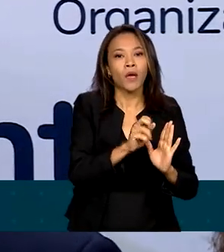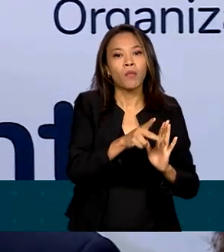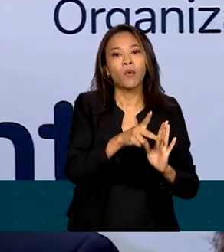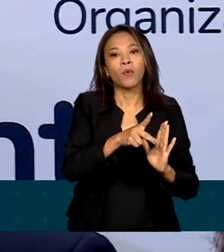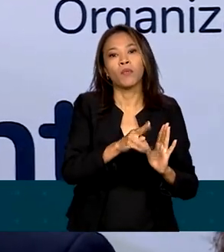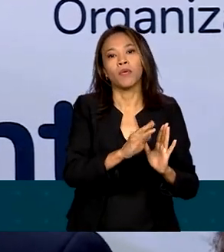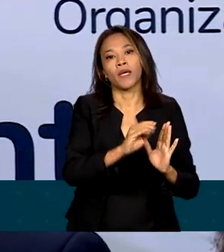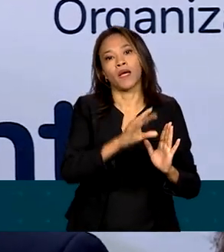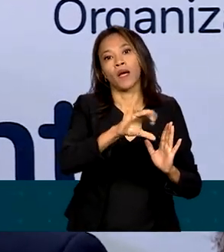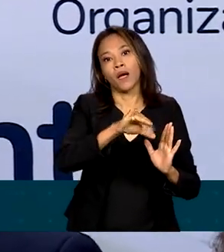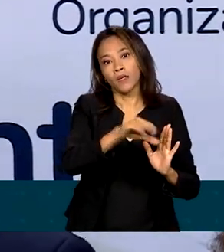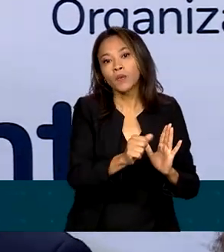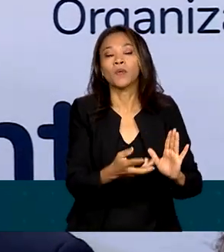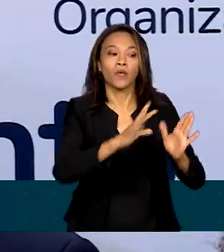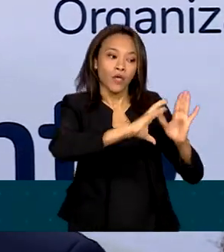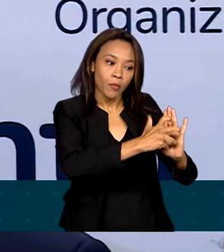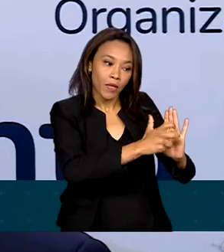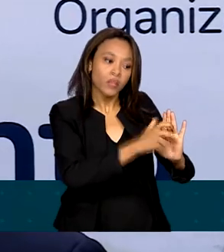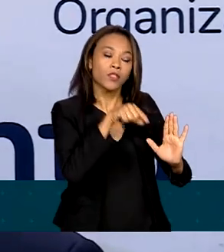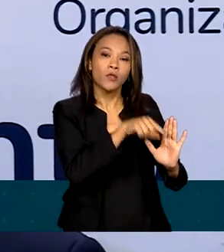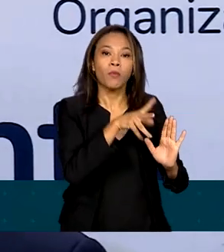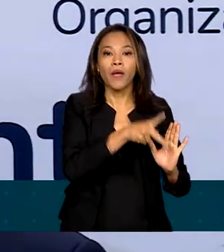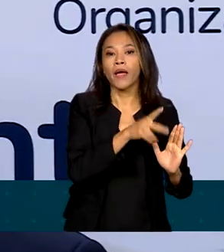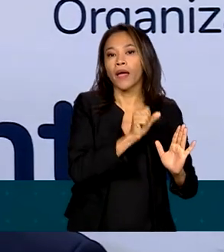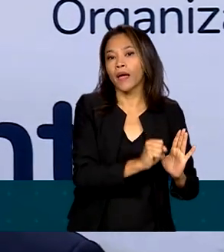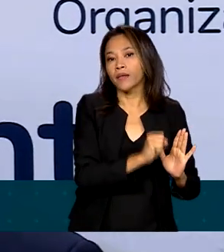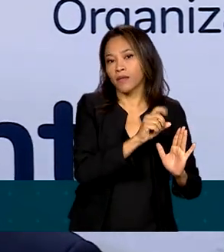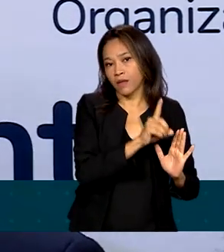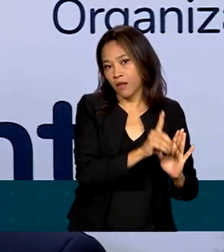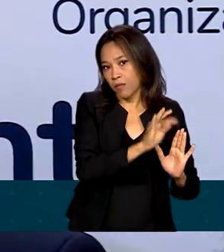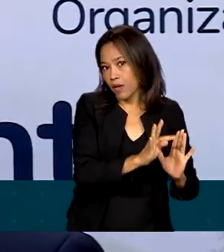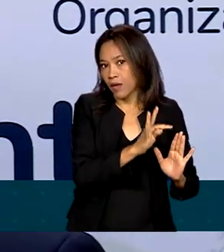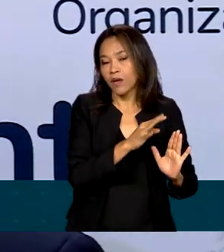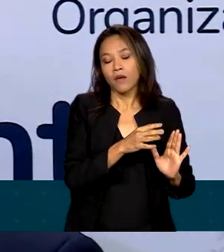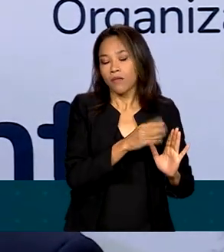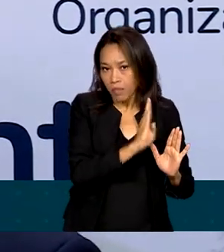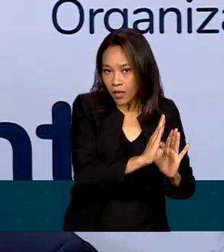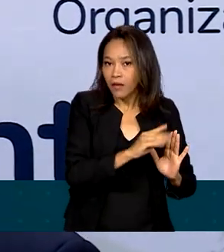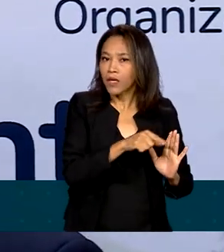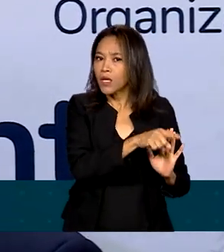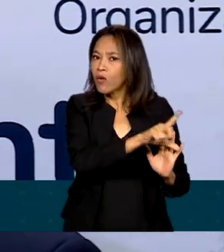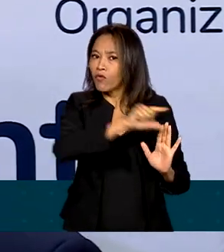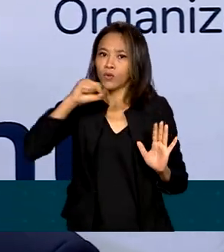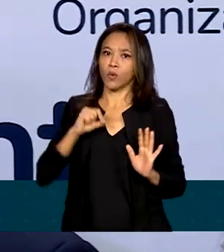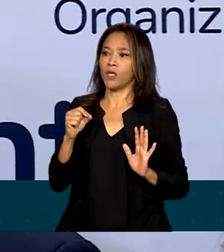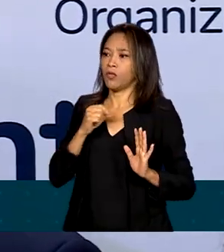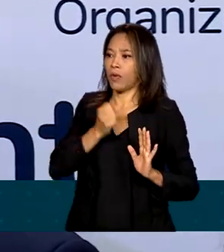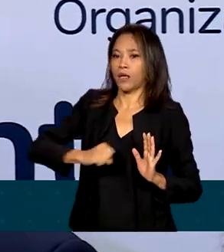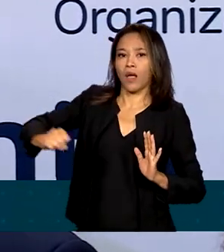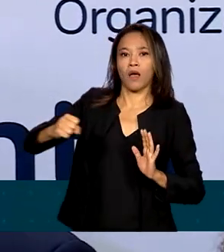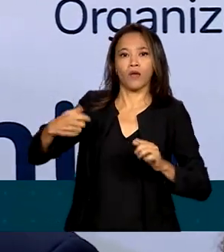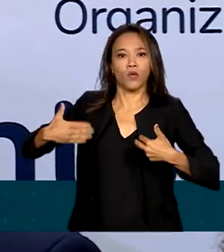com PSDB que não se declaram não indicaram quadros pro governo Mas você sabe que eles são um tema importante para o Brasil